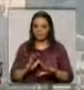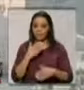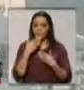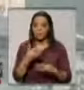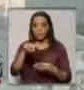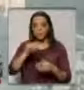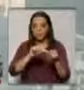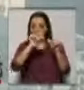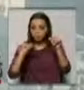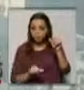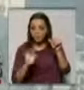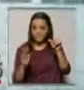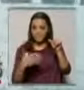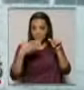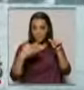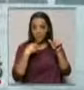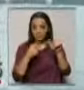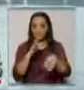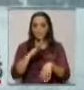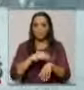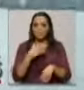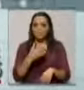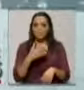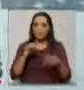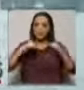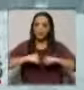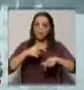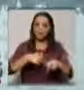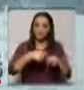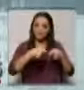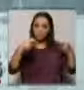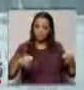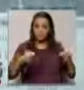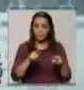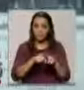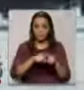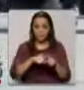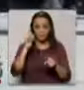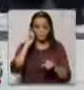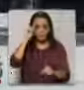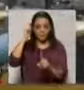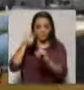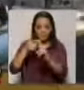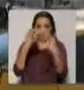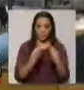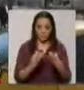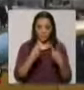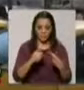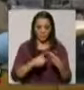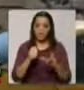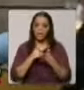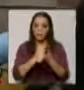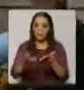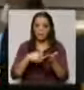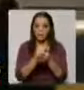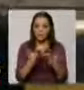pedido seguem sete pontos que justificam a extensão desta cor manutenção das metas orçamentais financiamento